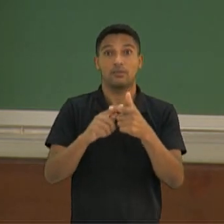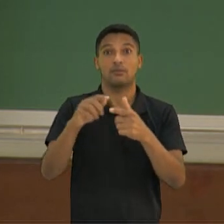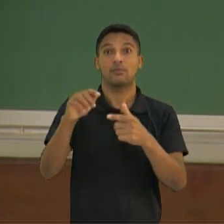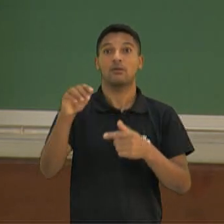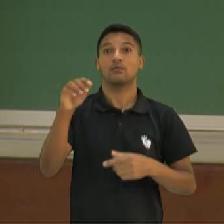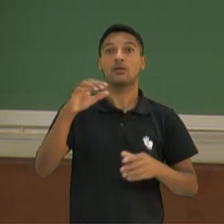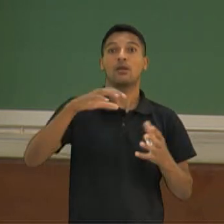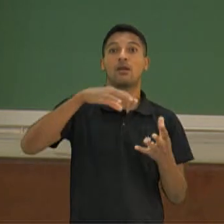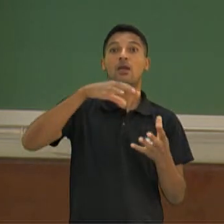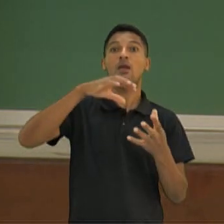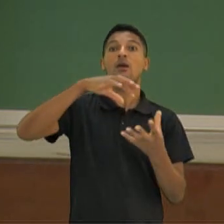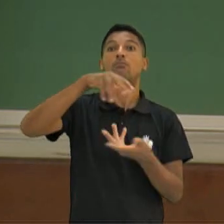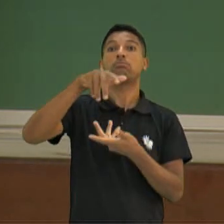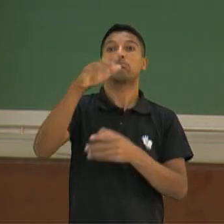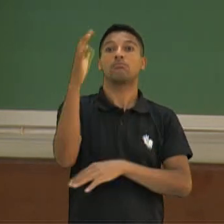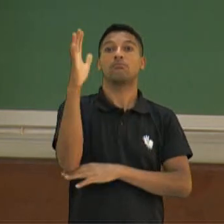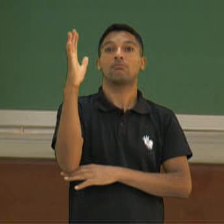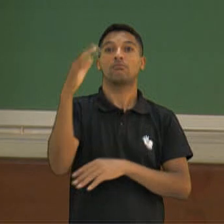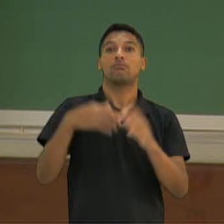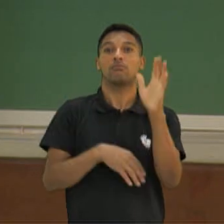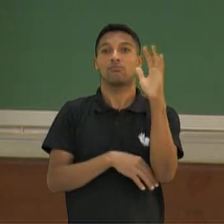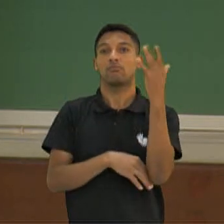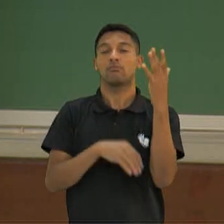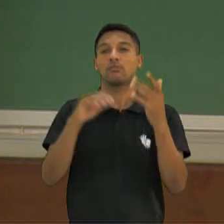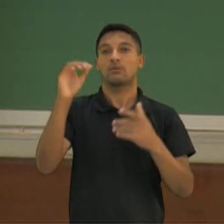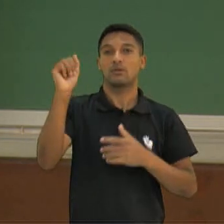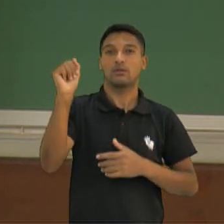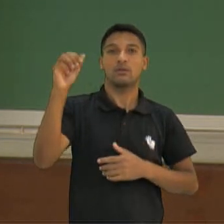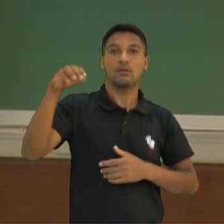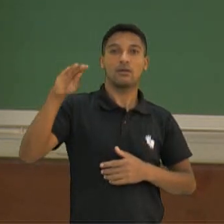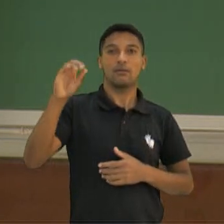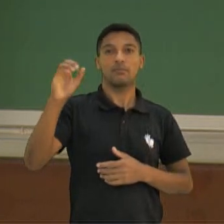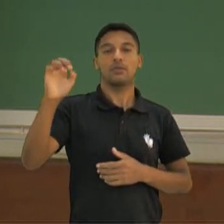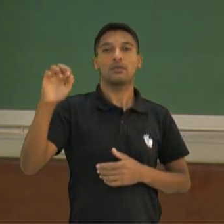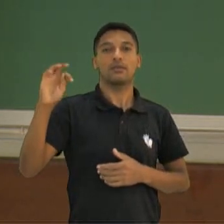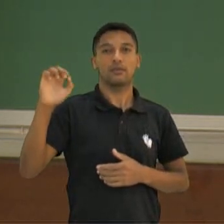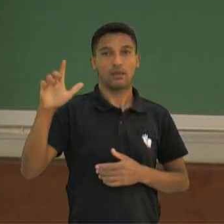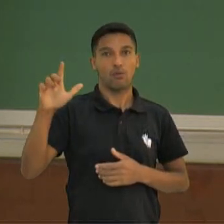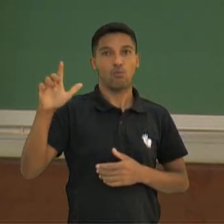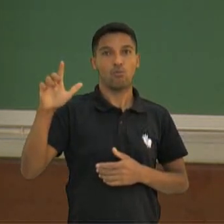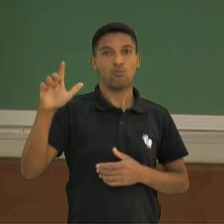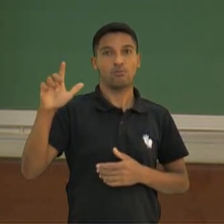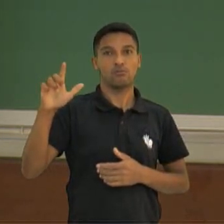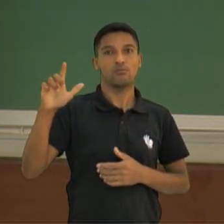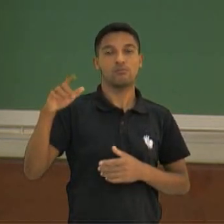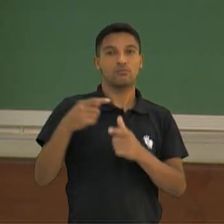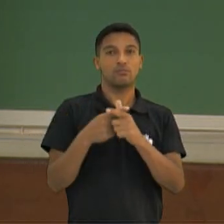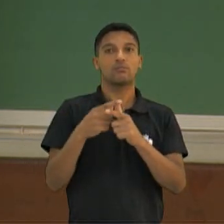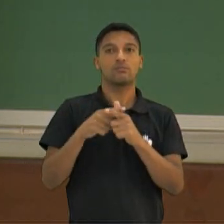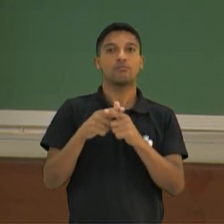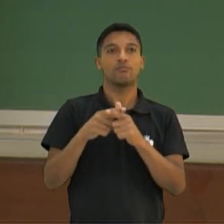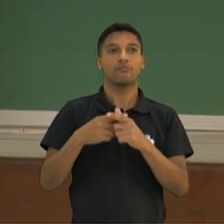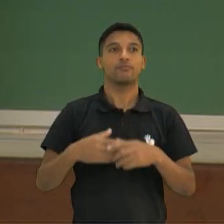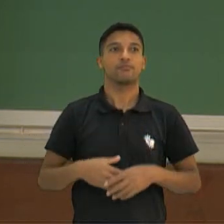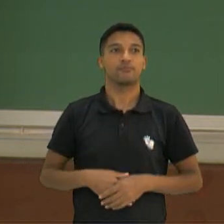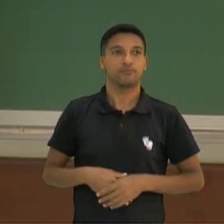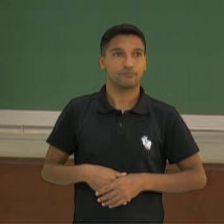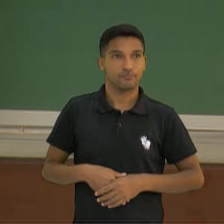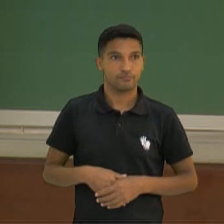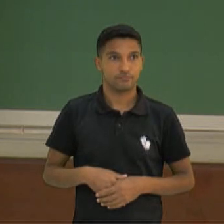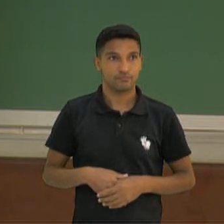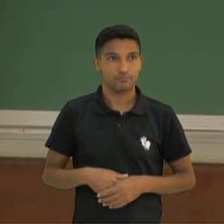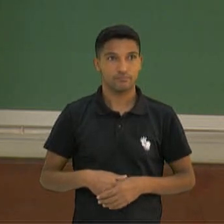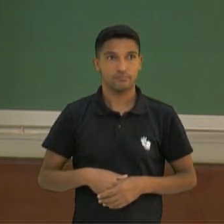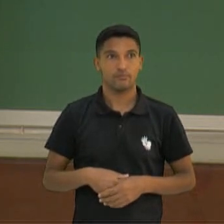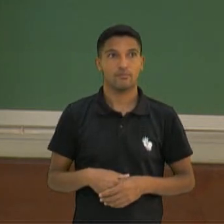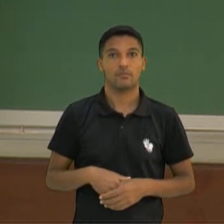The Ignored Challenge, sentiram meu inglês, Super perfeito. A expansão urbana na